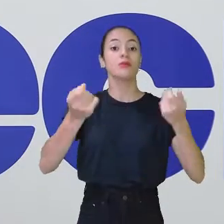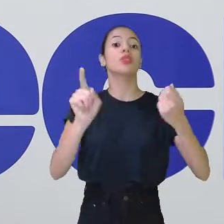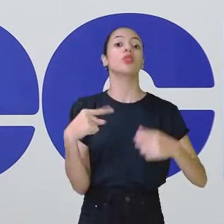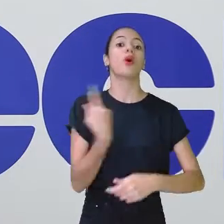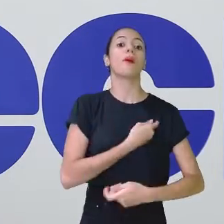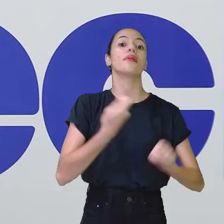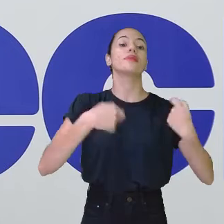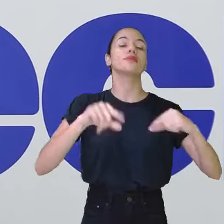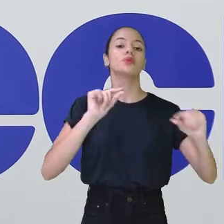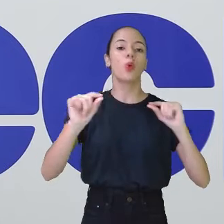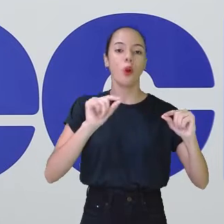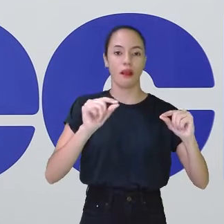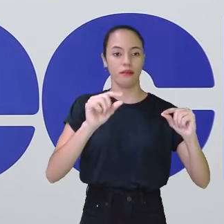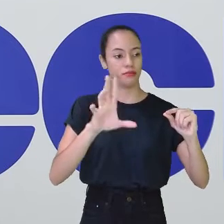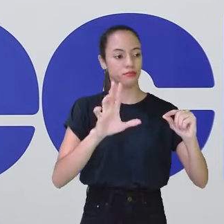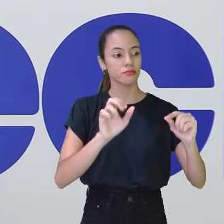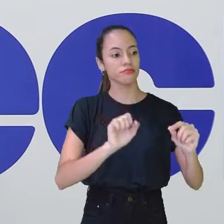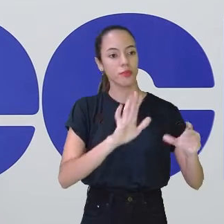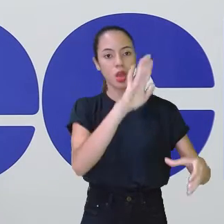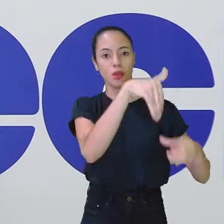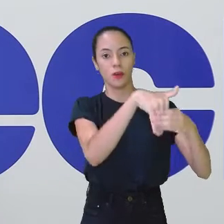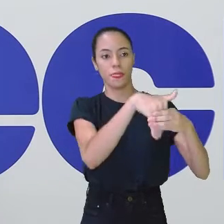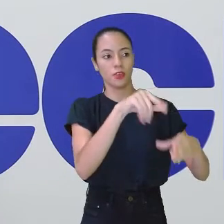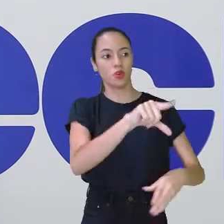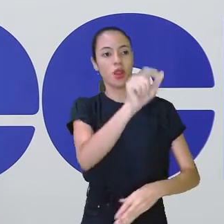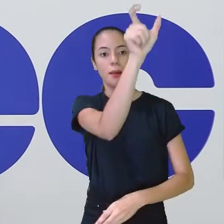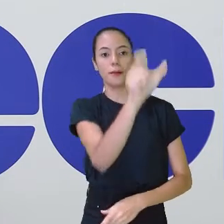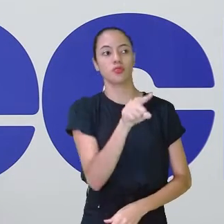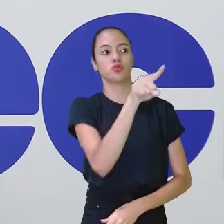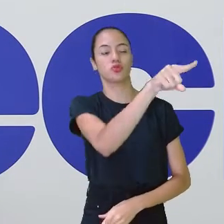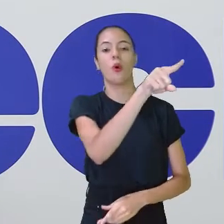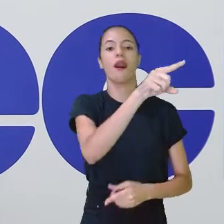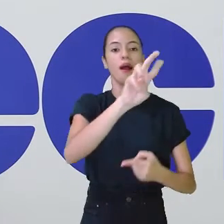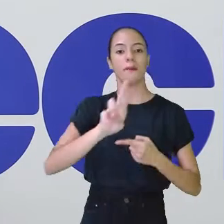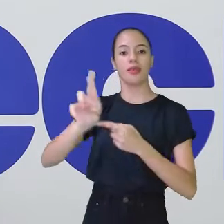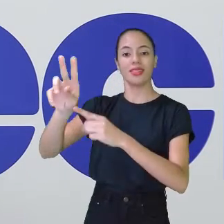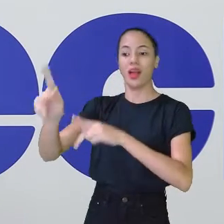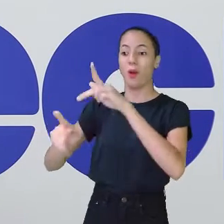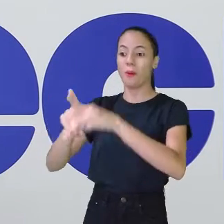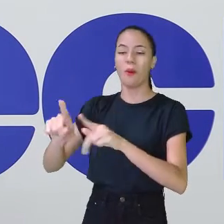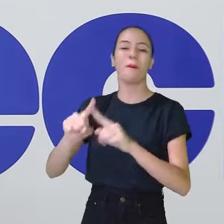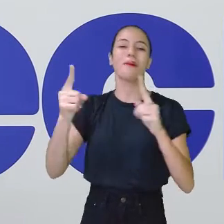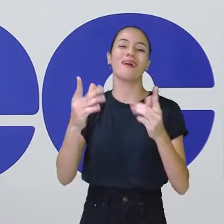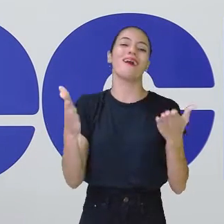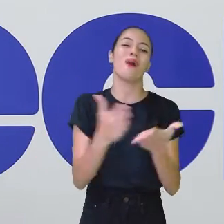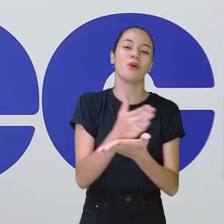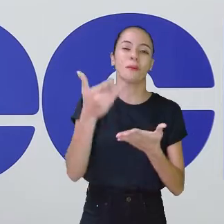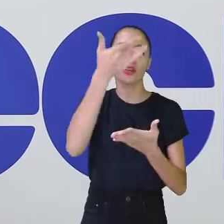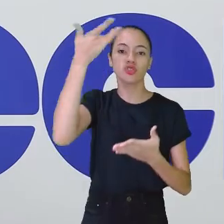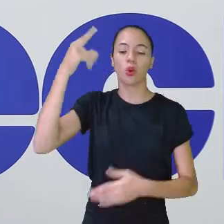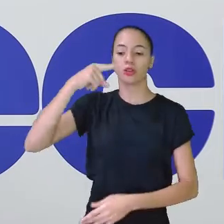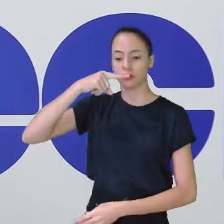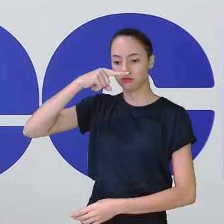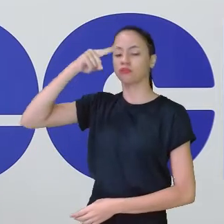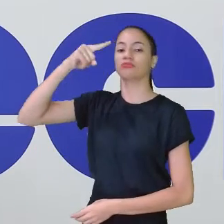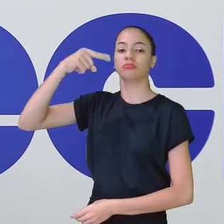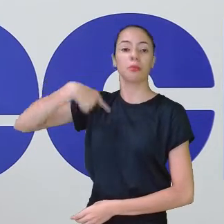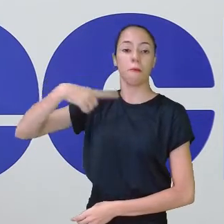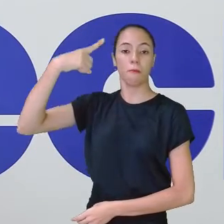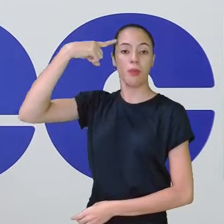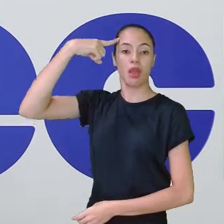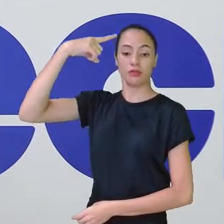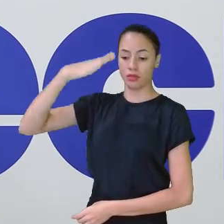o povo. Mas às vezes a pessoa é tão egoísta, professor, aquele sentimento, né? Isso. Aí não, vou priorizar o meu,